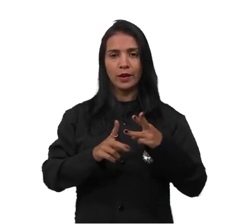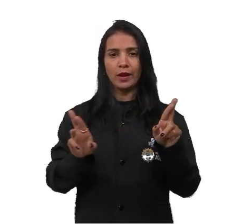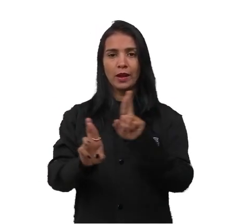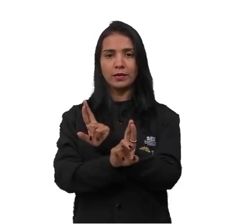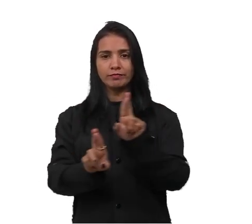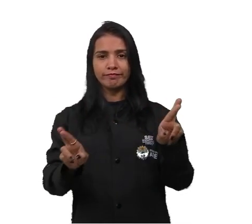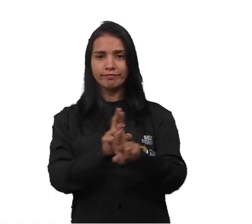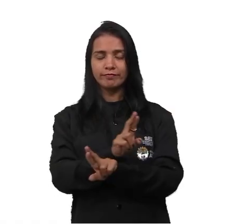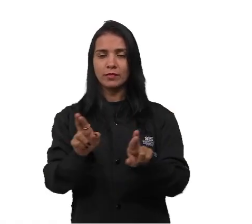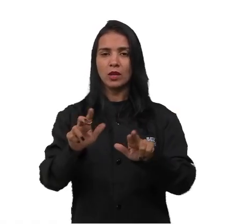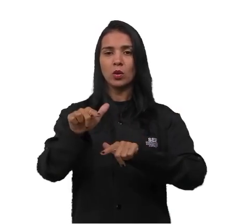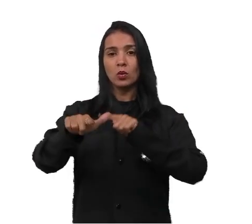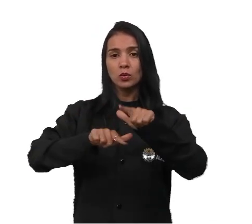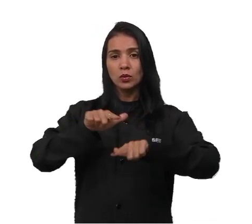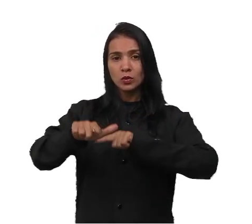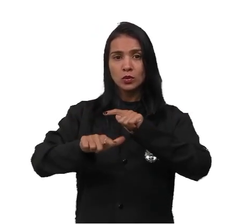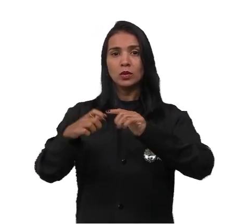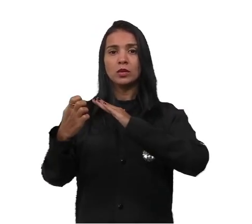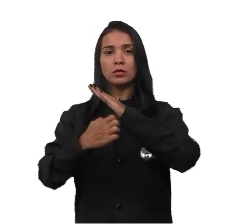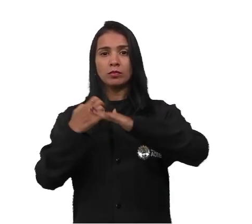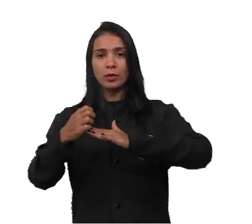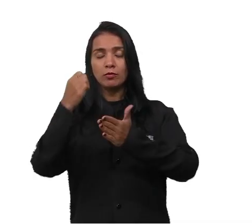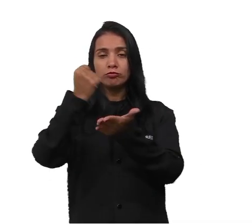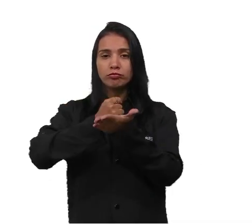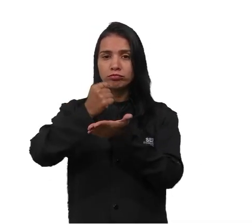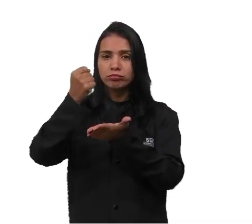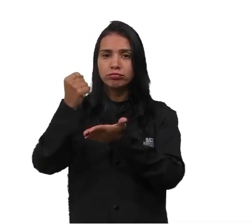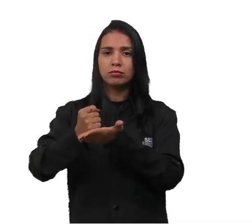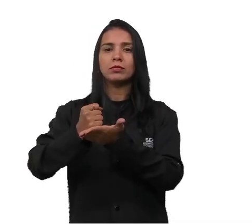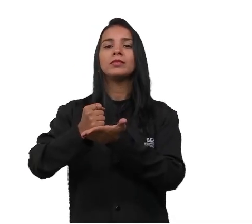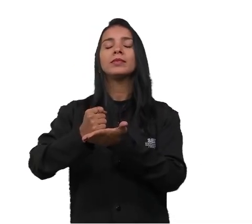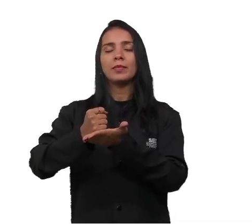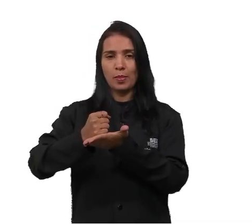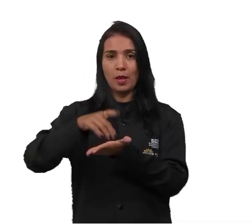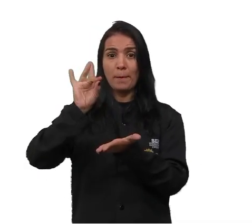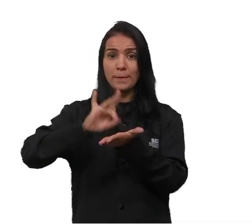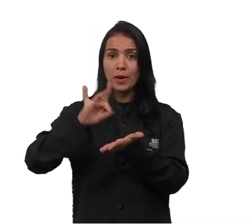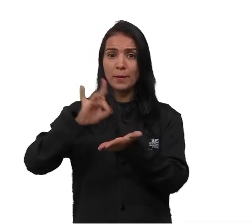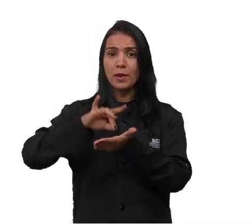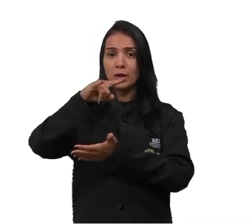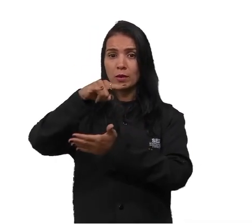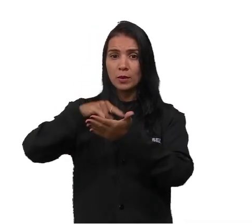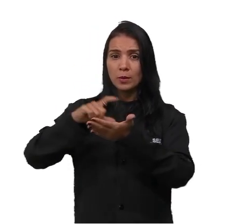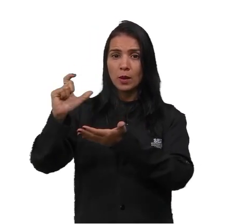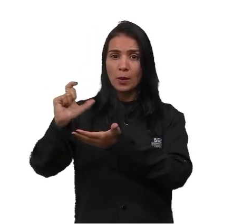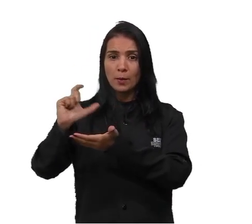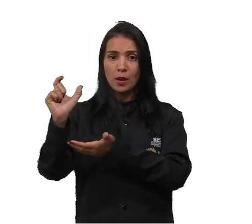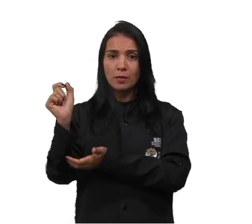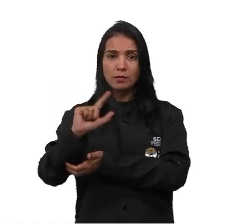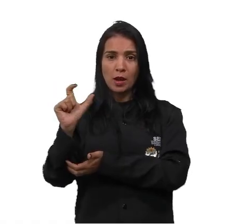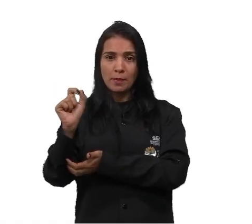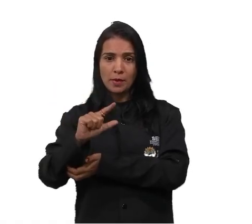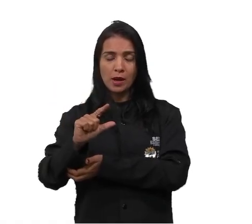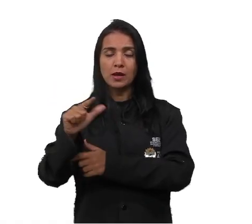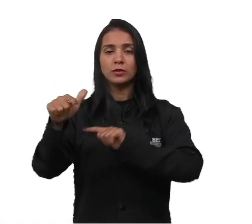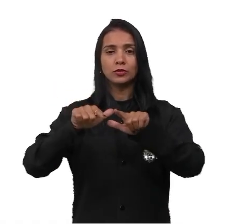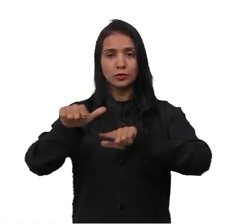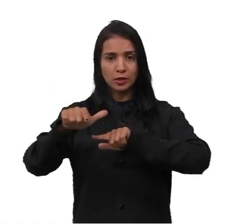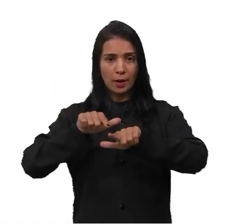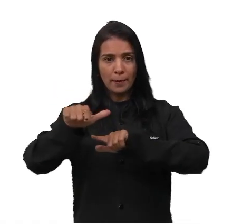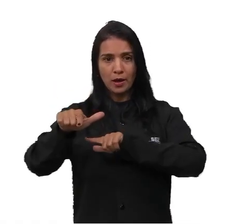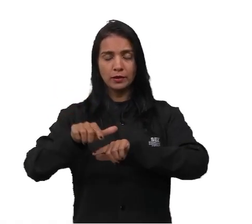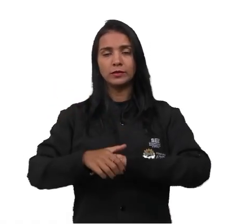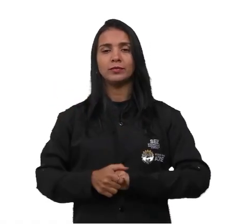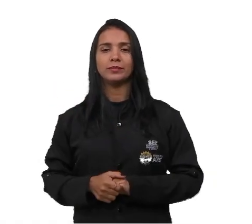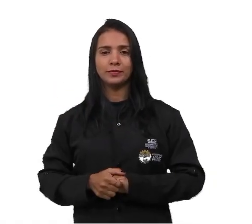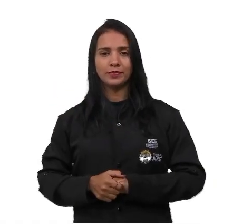empregatícia registrada em carteira de trabalho, conforme eu mencionei agora há pouco a todos